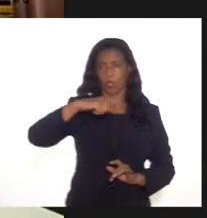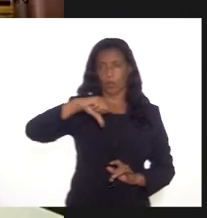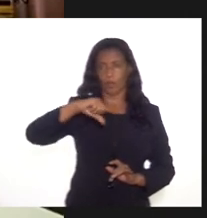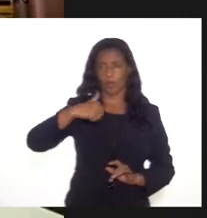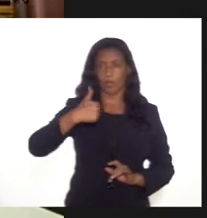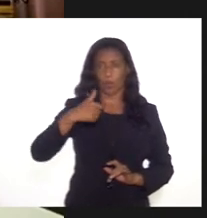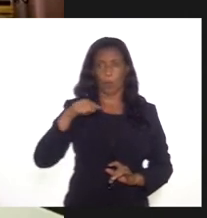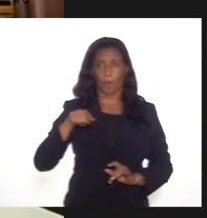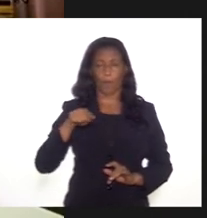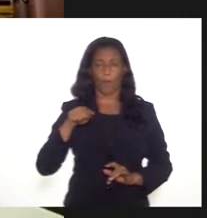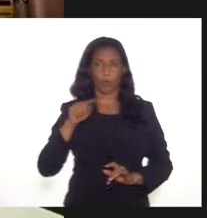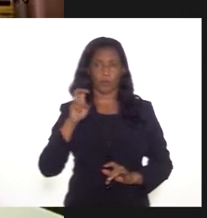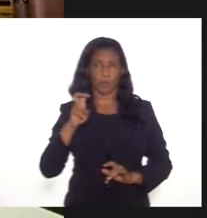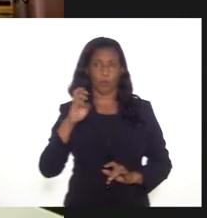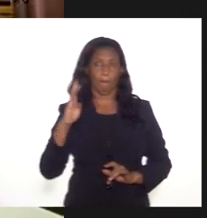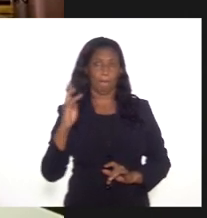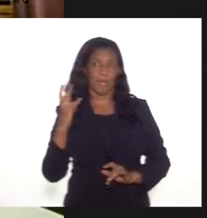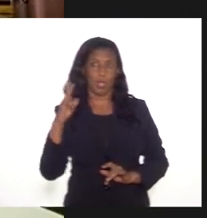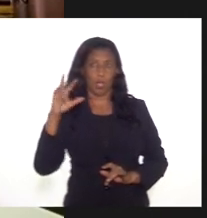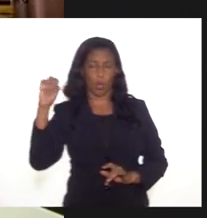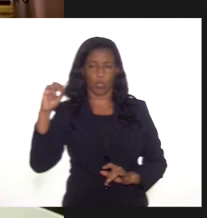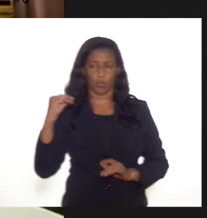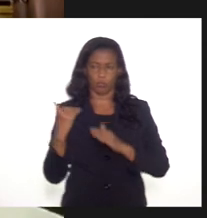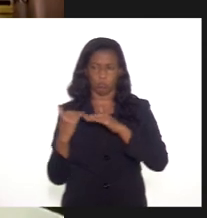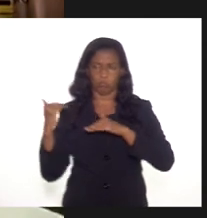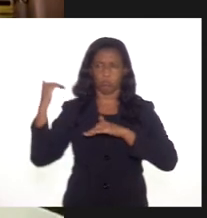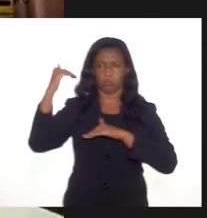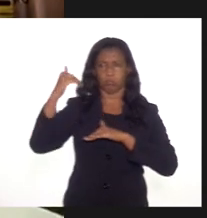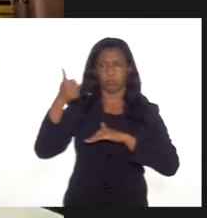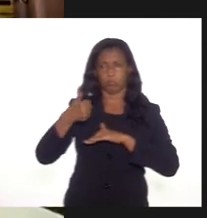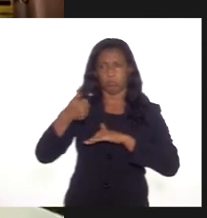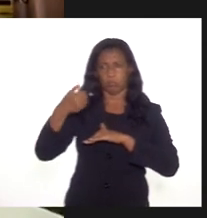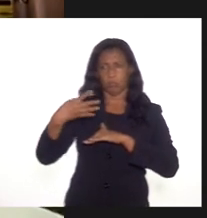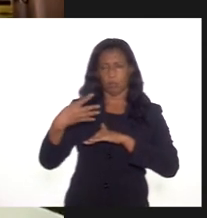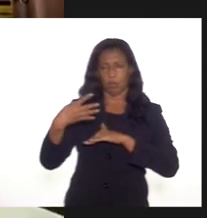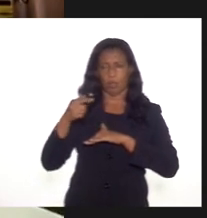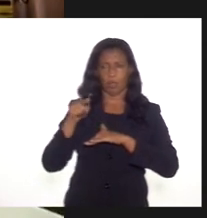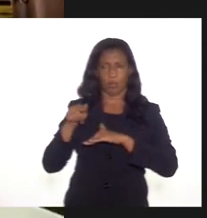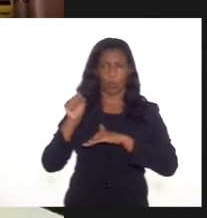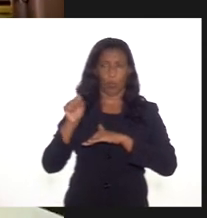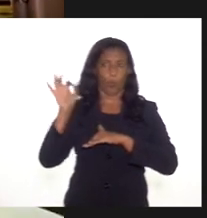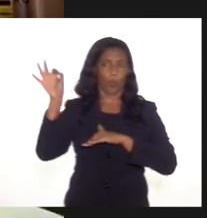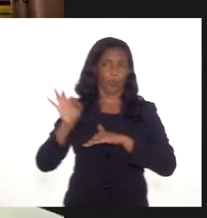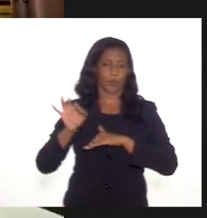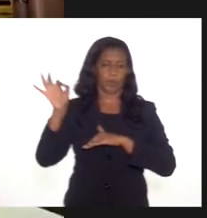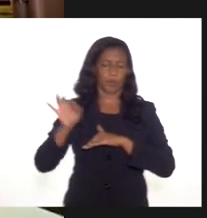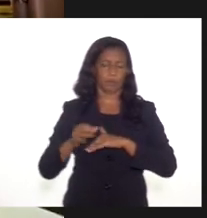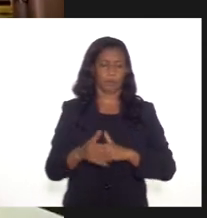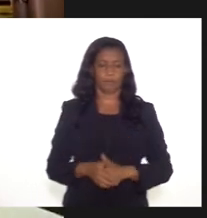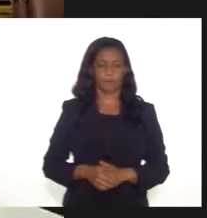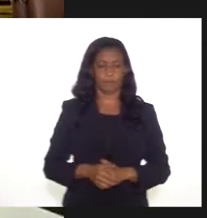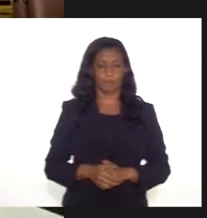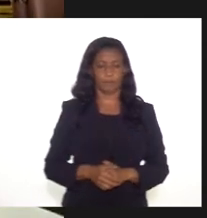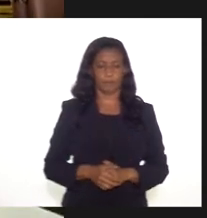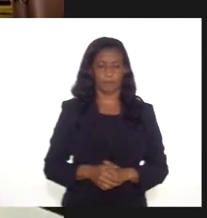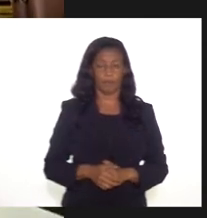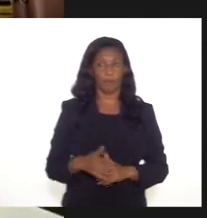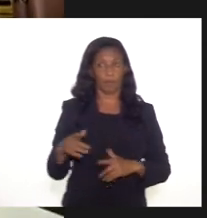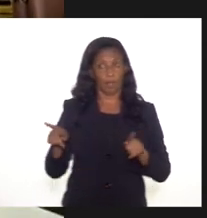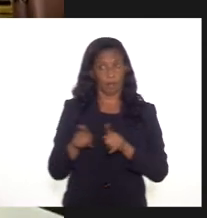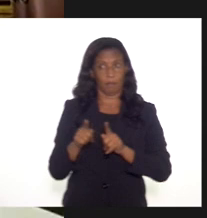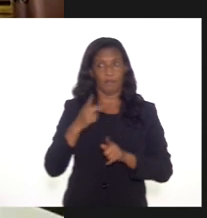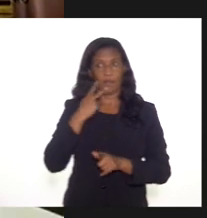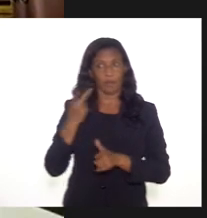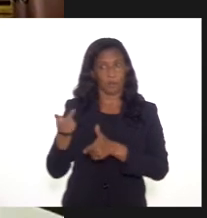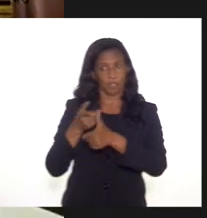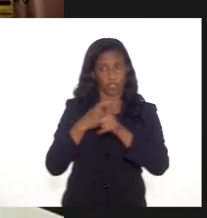,5 bilhões, um aumento de 14,8%. Ainda sobre o endividamento,